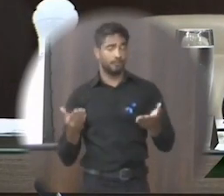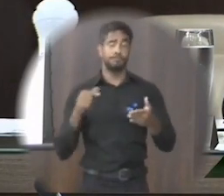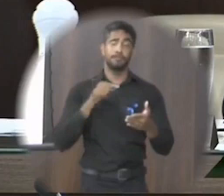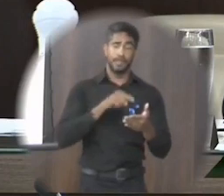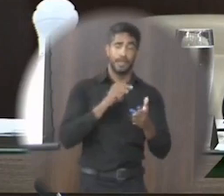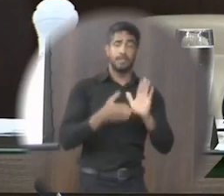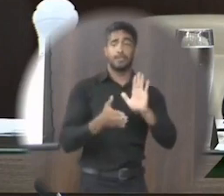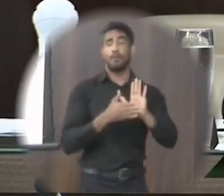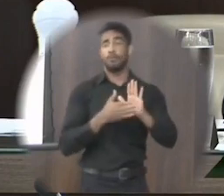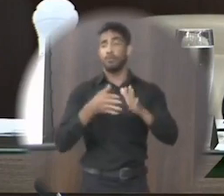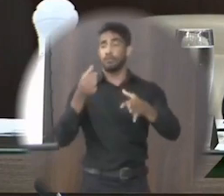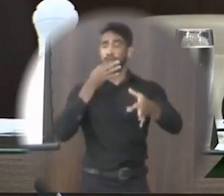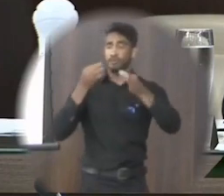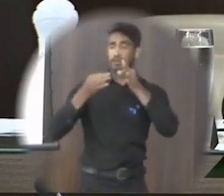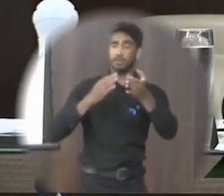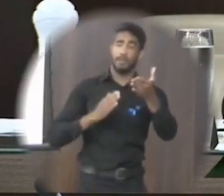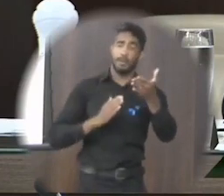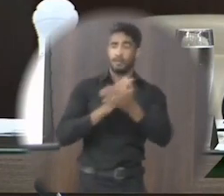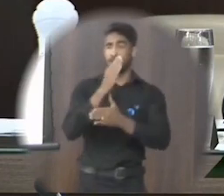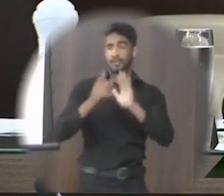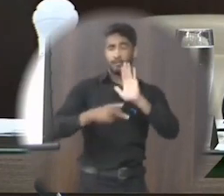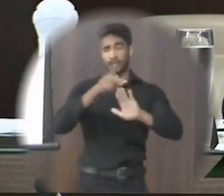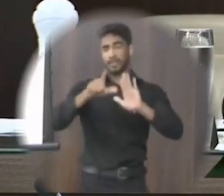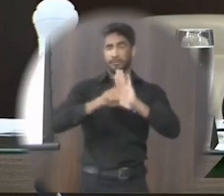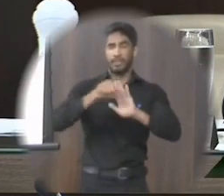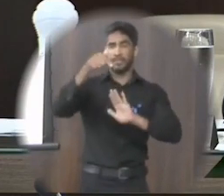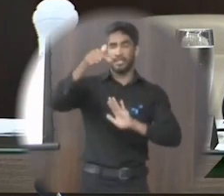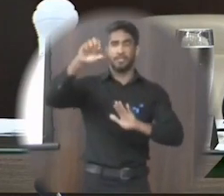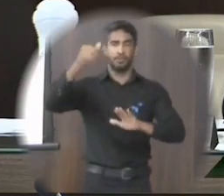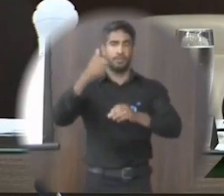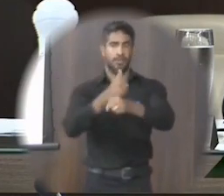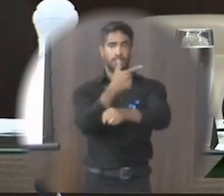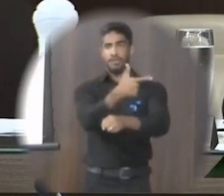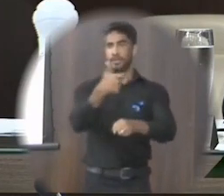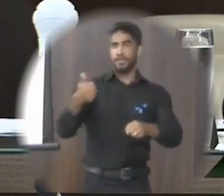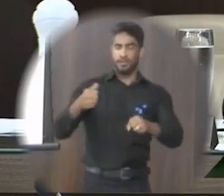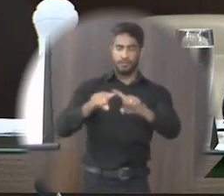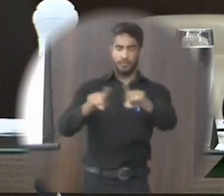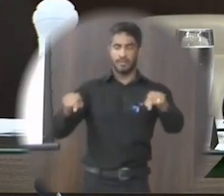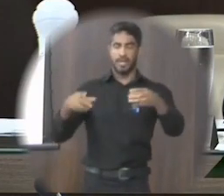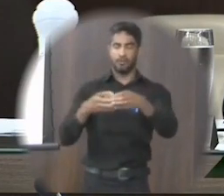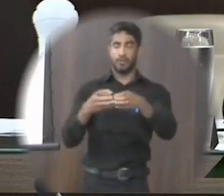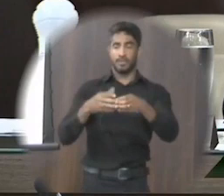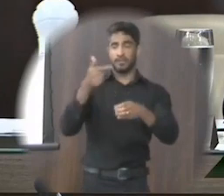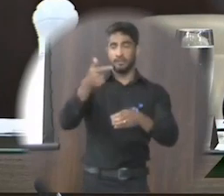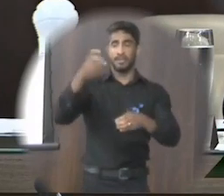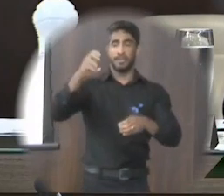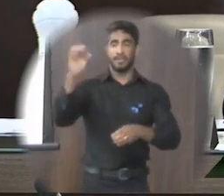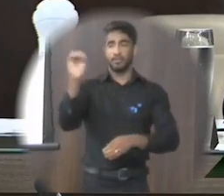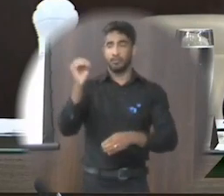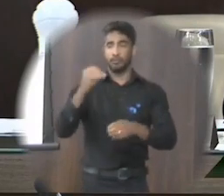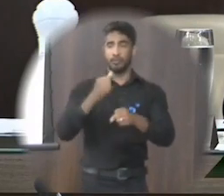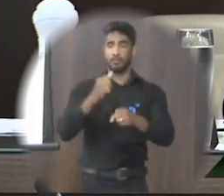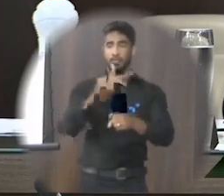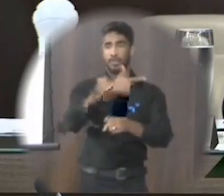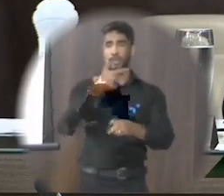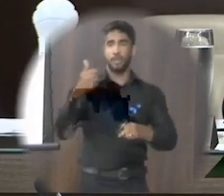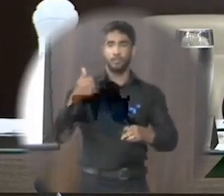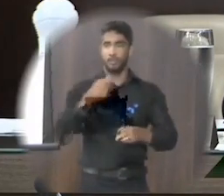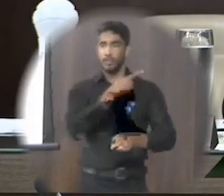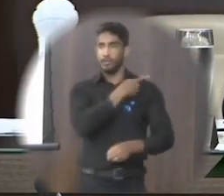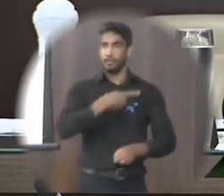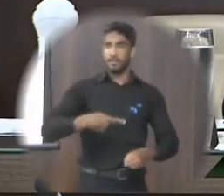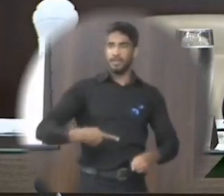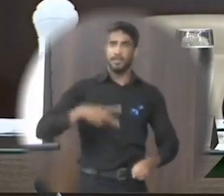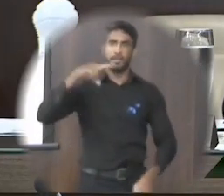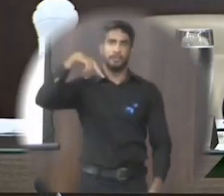face do exposto, opinamos pela aprovação do projeto de lei 078-2021. Sala da comissão, 25 de outubro de 2021. Presidente,